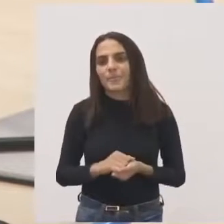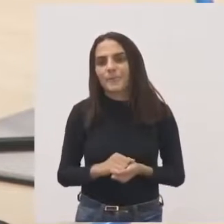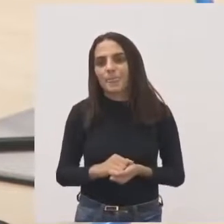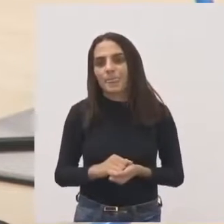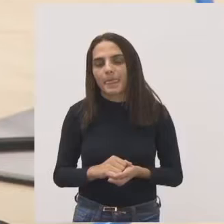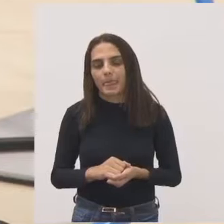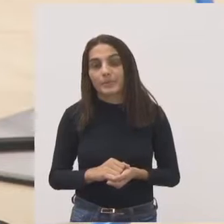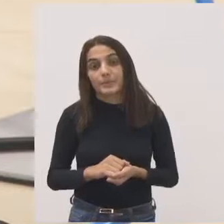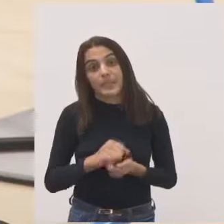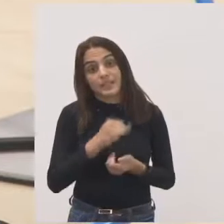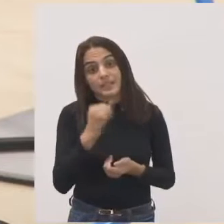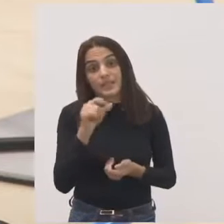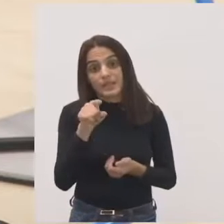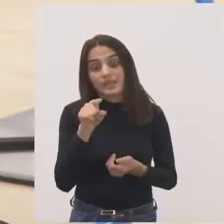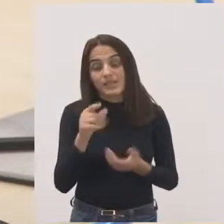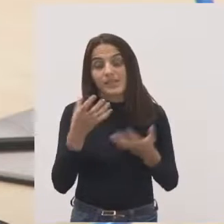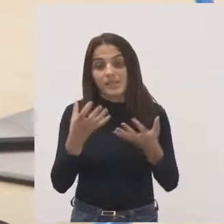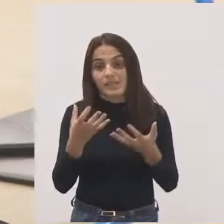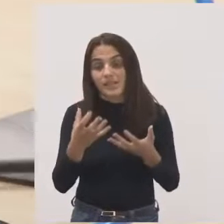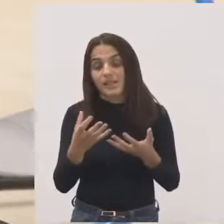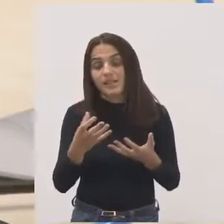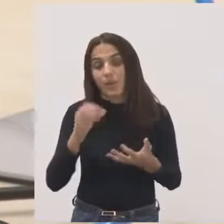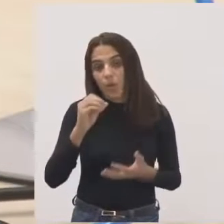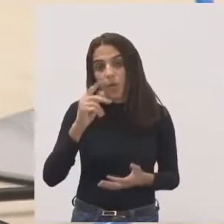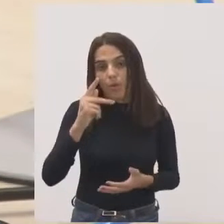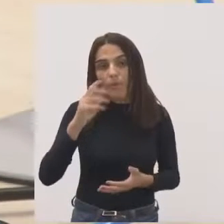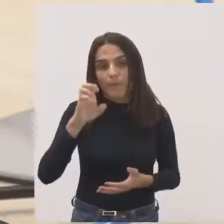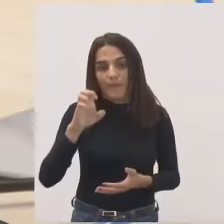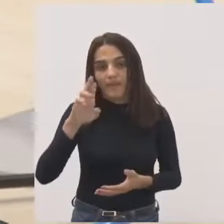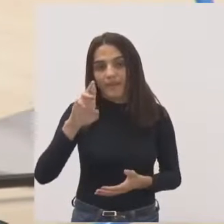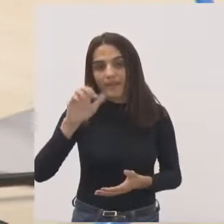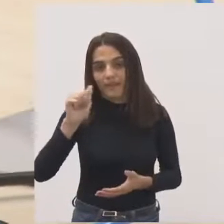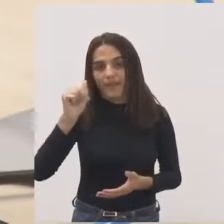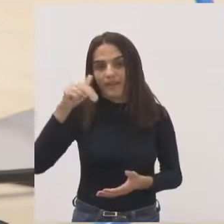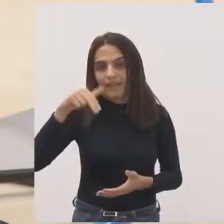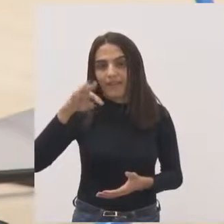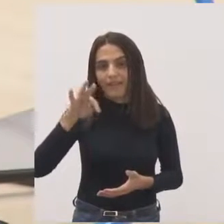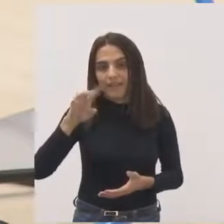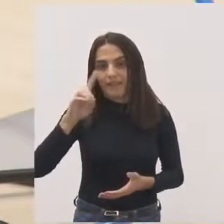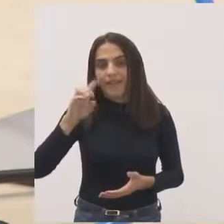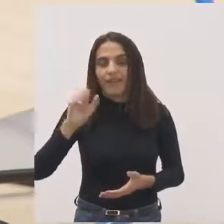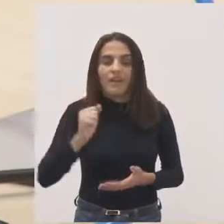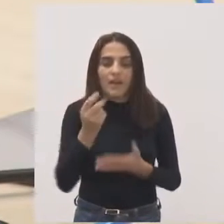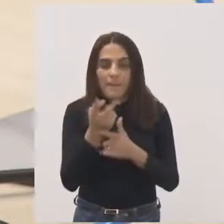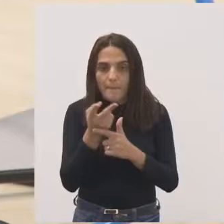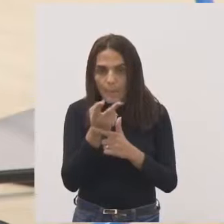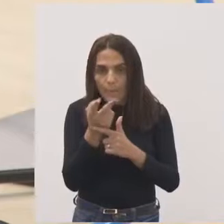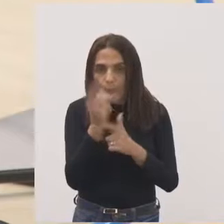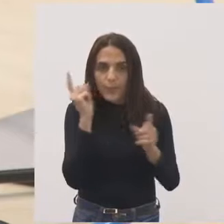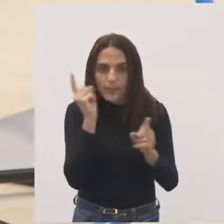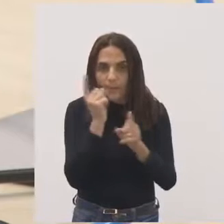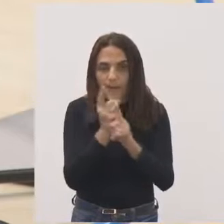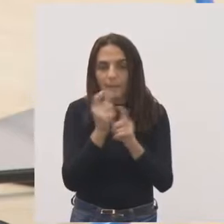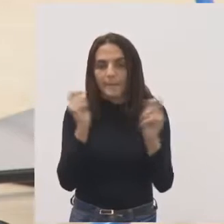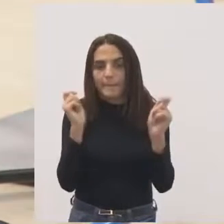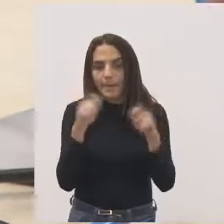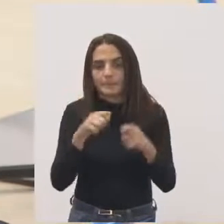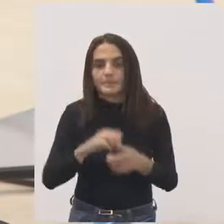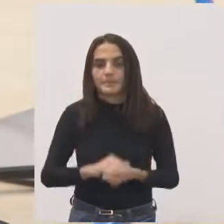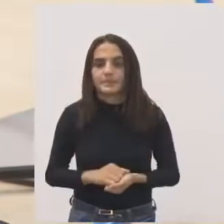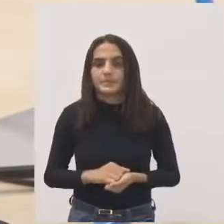né? Agora, se você quiser no modus operandi, você pode ir lá na janelinha do Windows e colocar na busca, né? E procurar, né? Pode. Que é